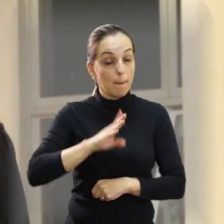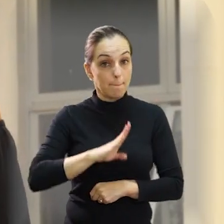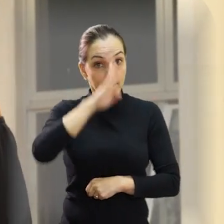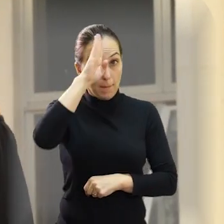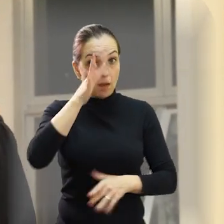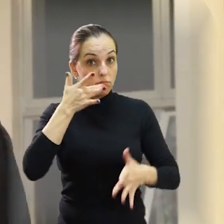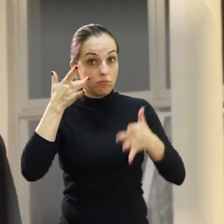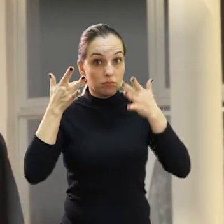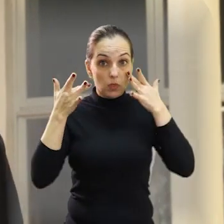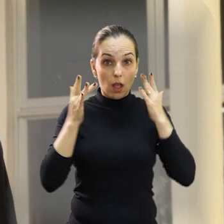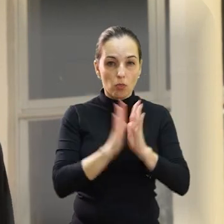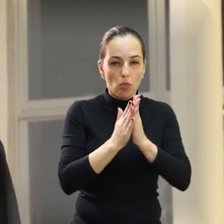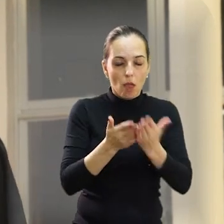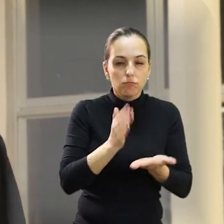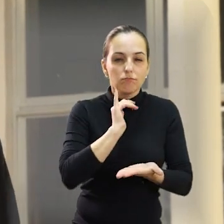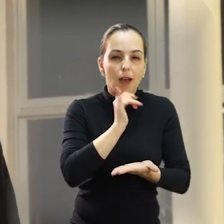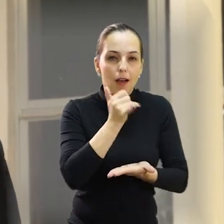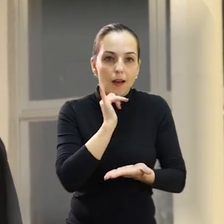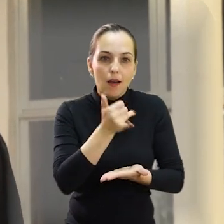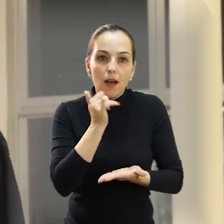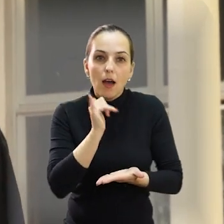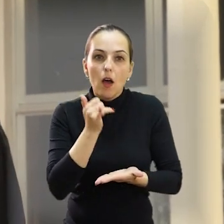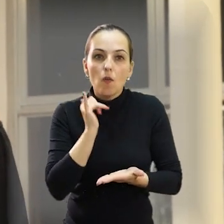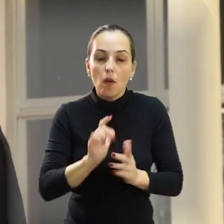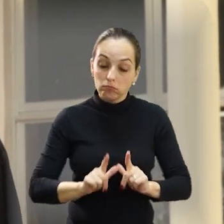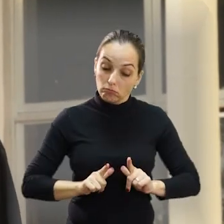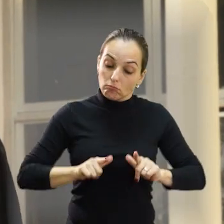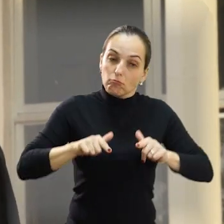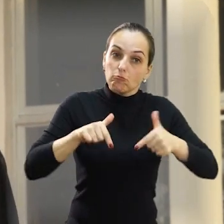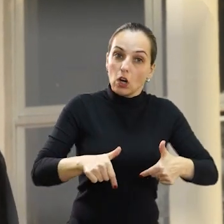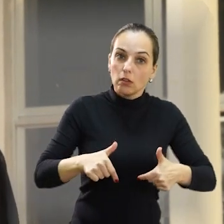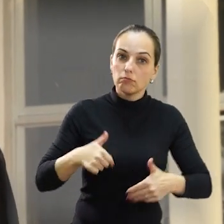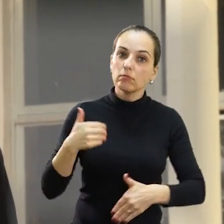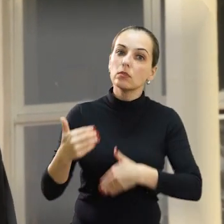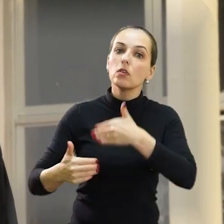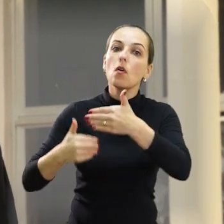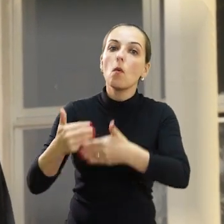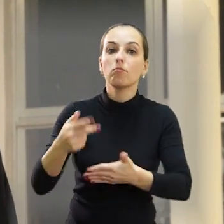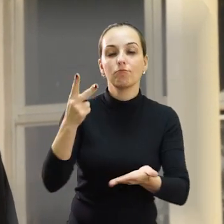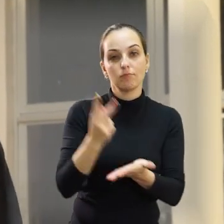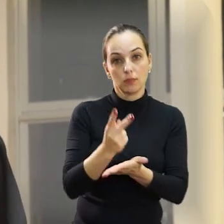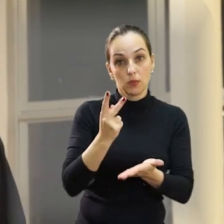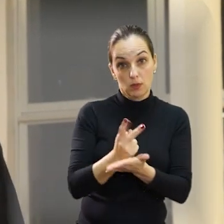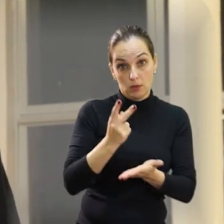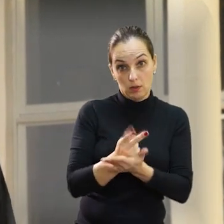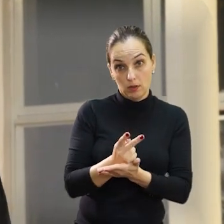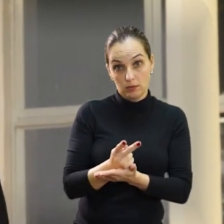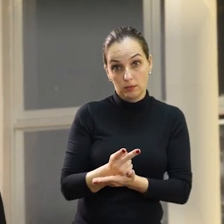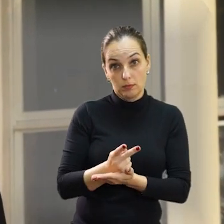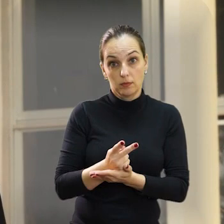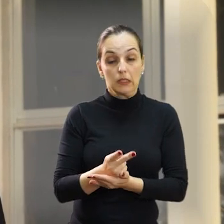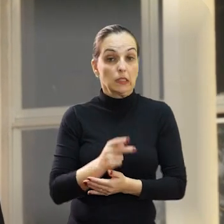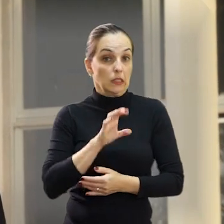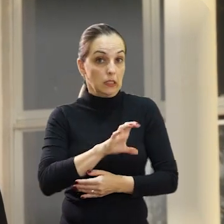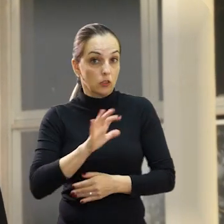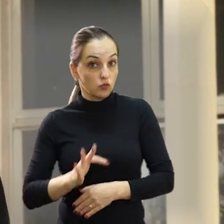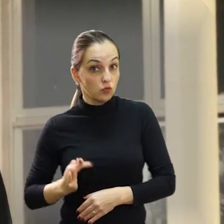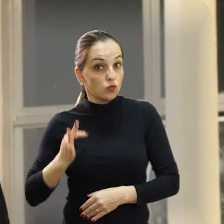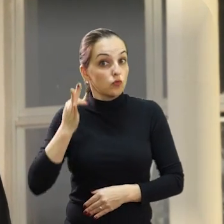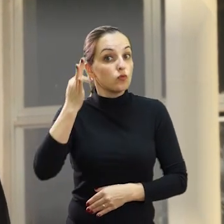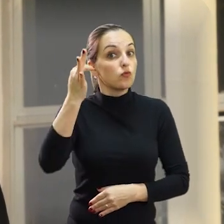apenas trabalhar com teatro mesmo, com a contação de história, me dedicar, buscar